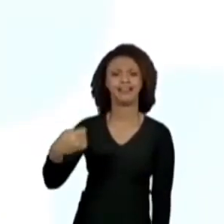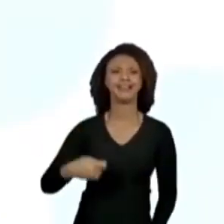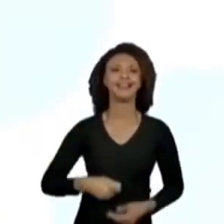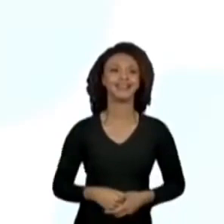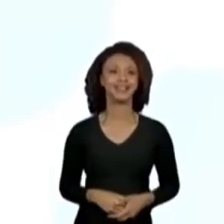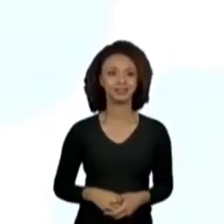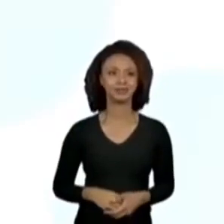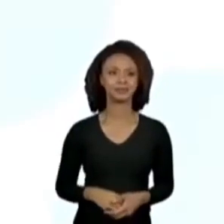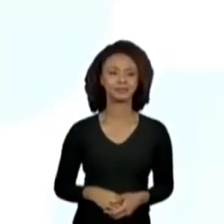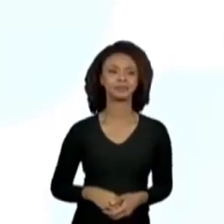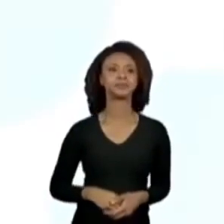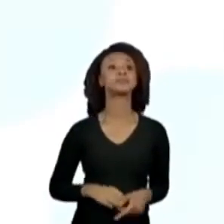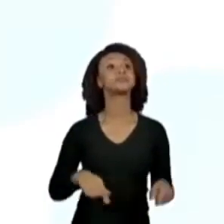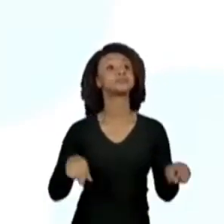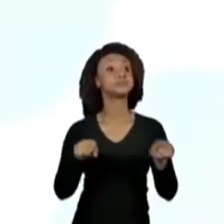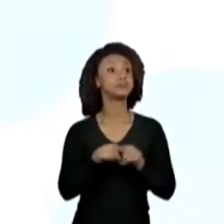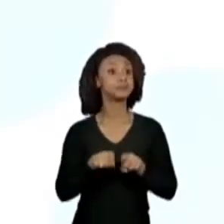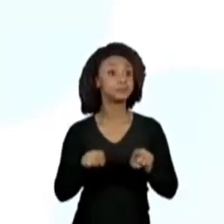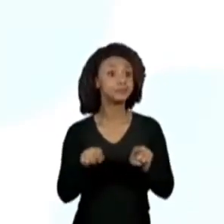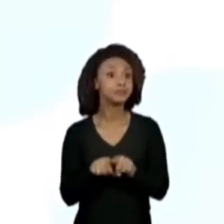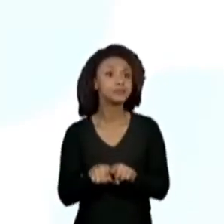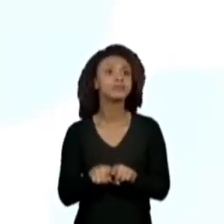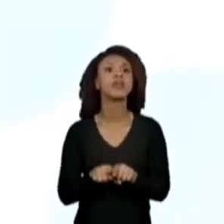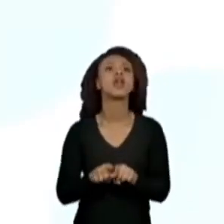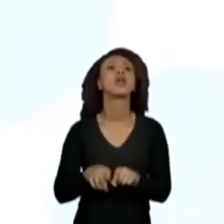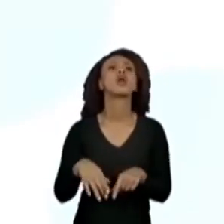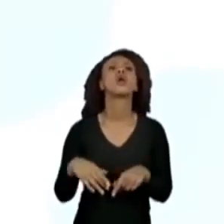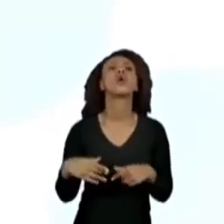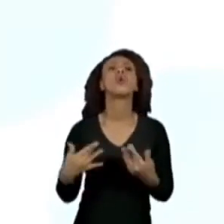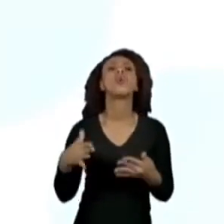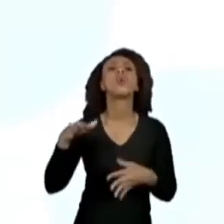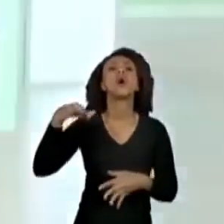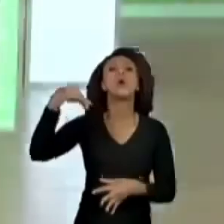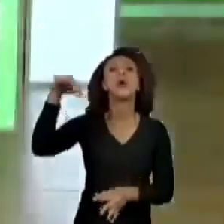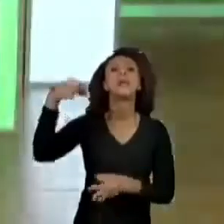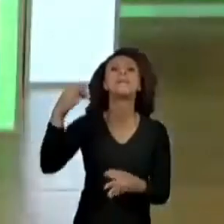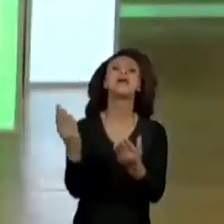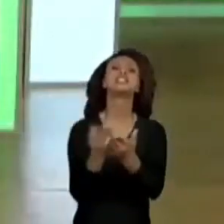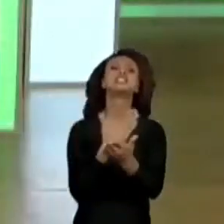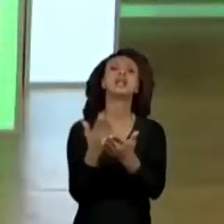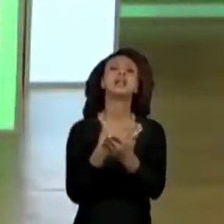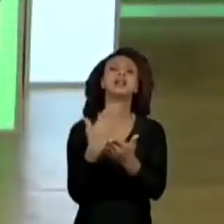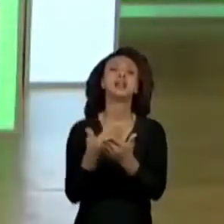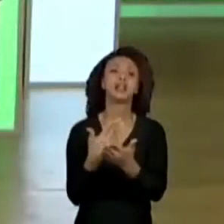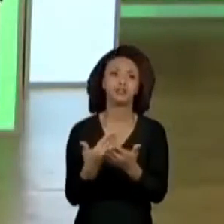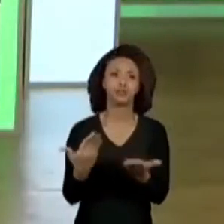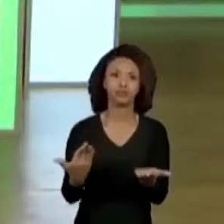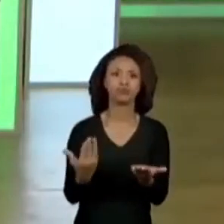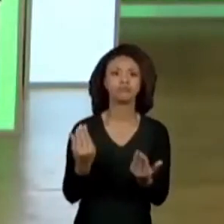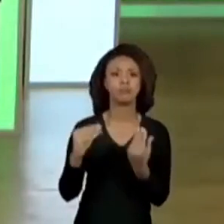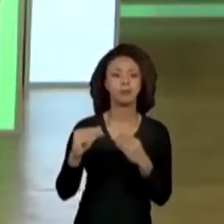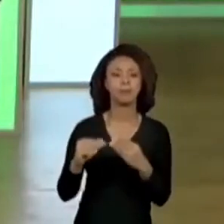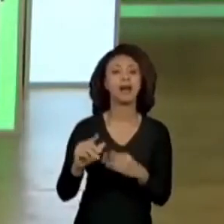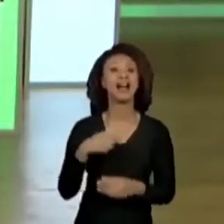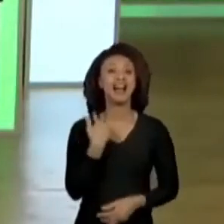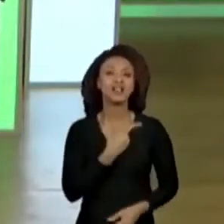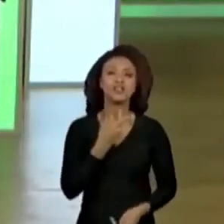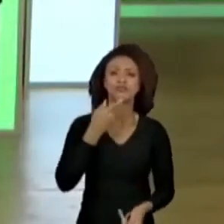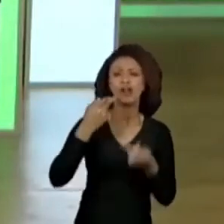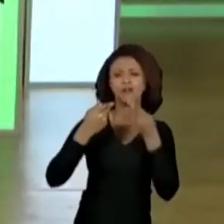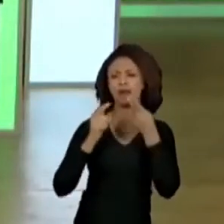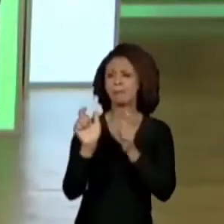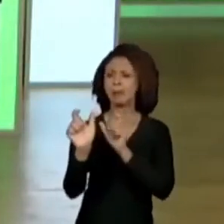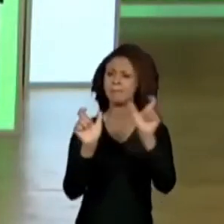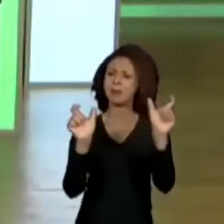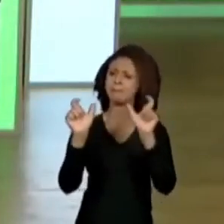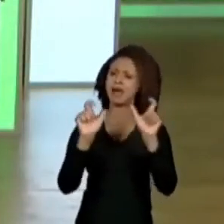do Aprender, né? Pra gente poder... Deixa eu só dar uma olhadinha, que eu acho que é importante. A gente foi falando tantos termos aqui, não é?